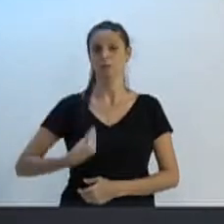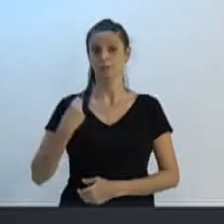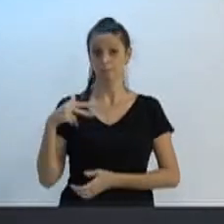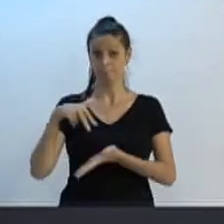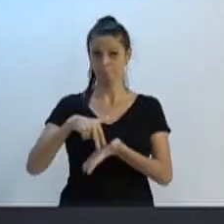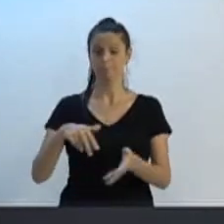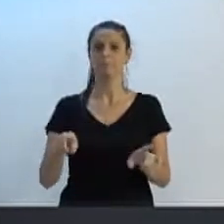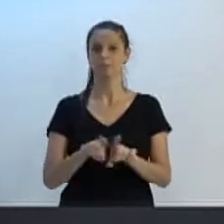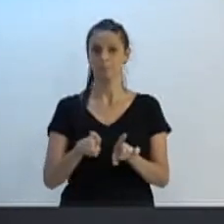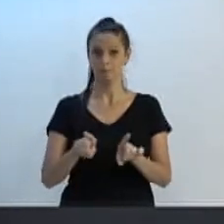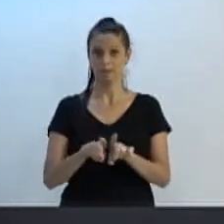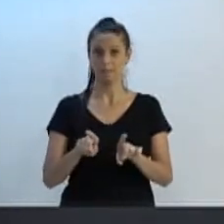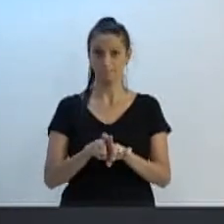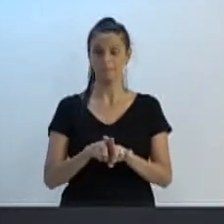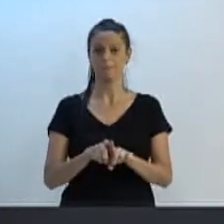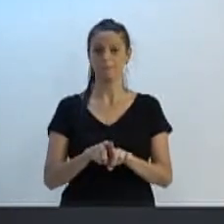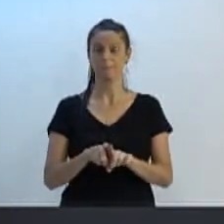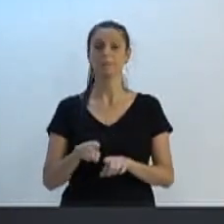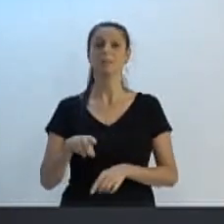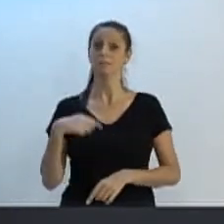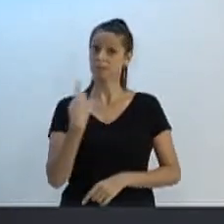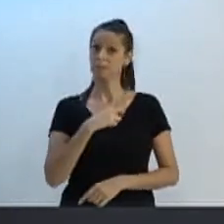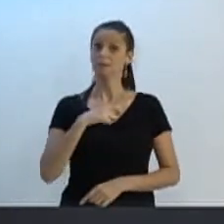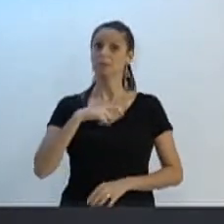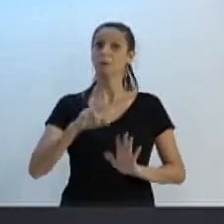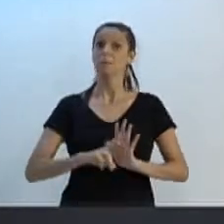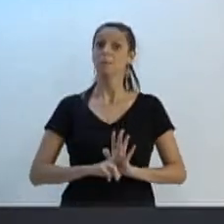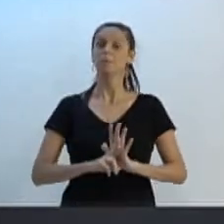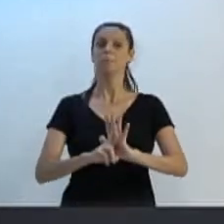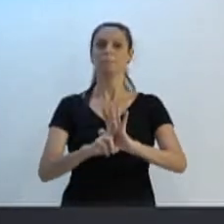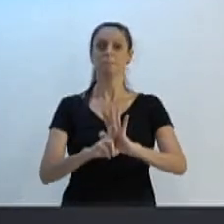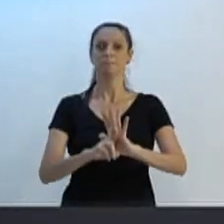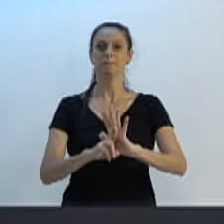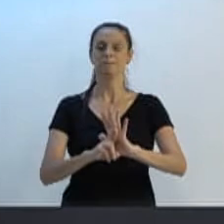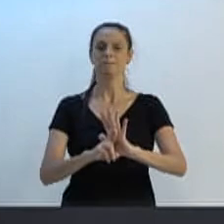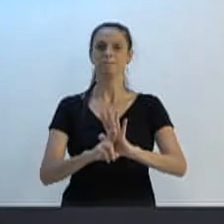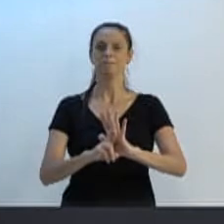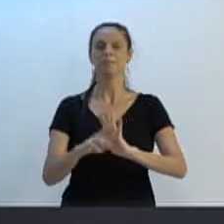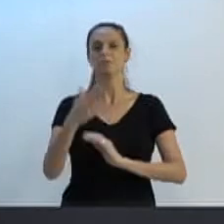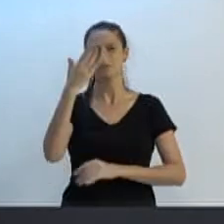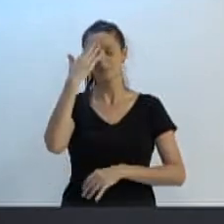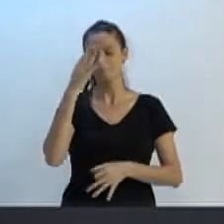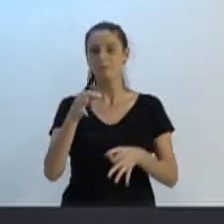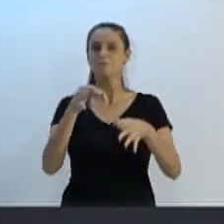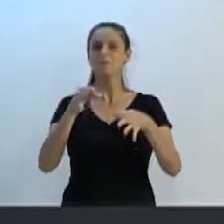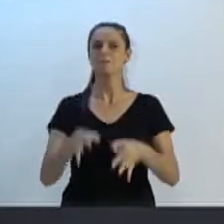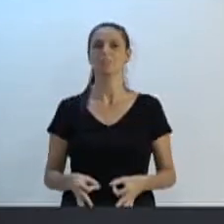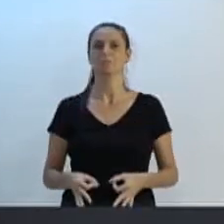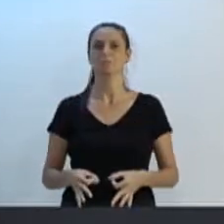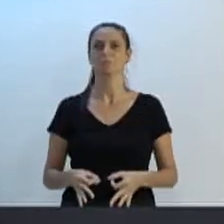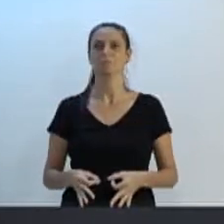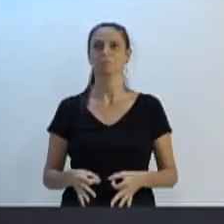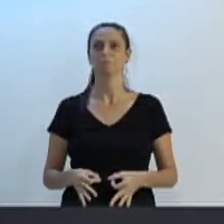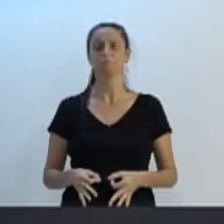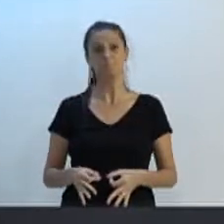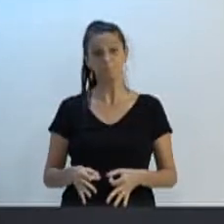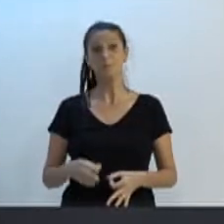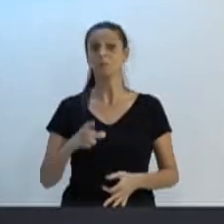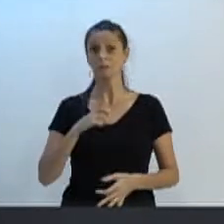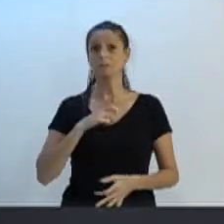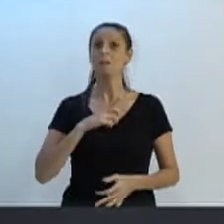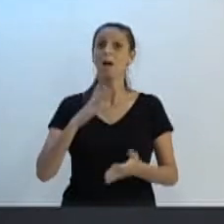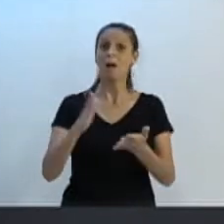nós tinhamos dar vozes que pudéssemos ter a certeza de que pelo menos alguma olhar